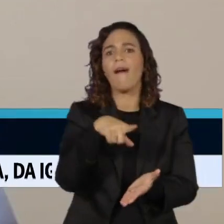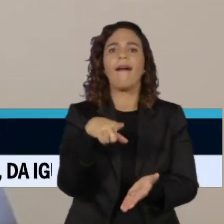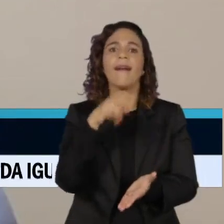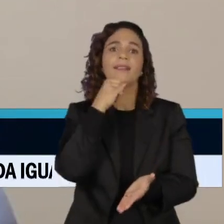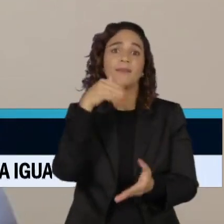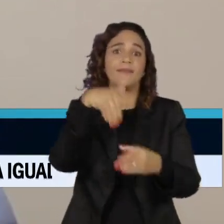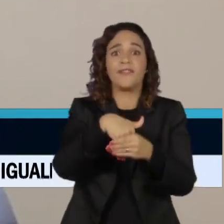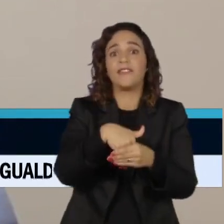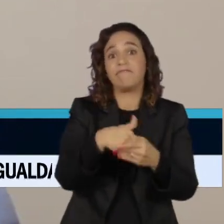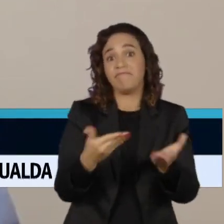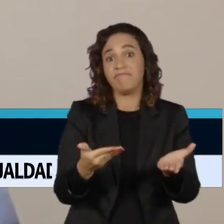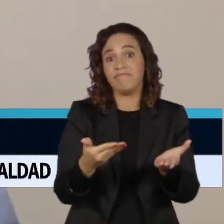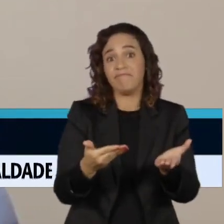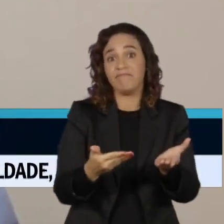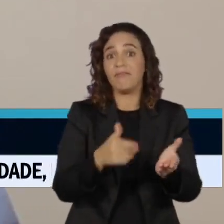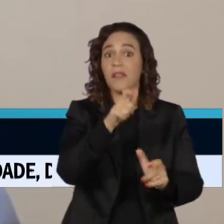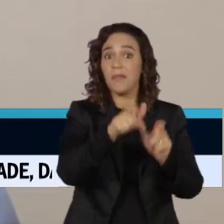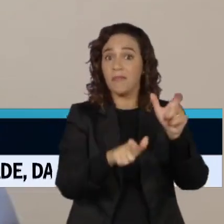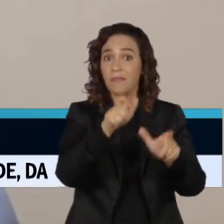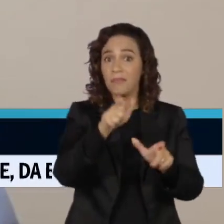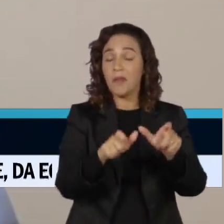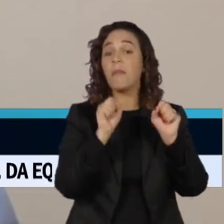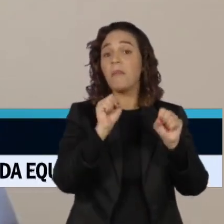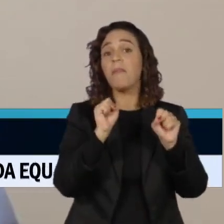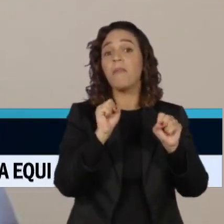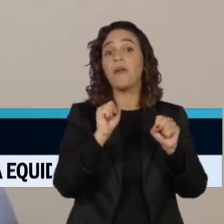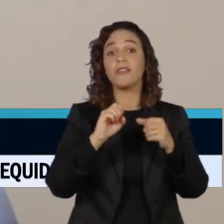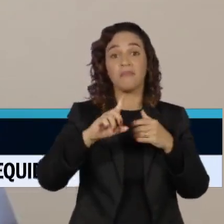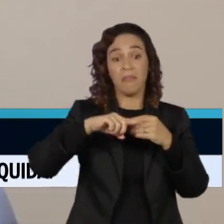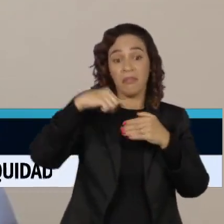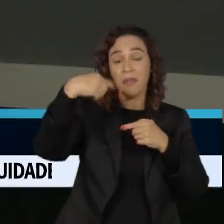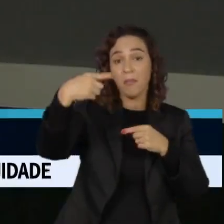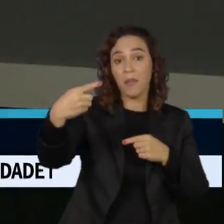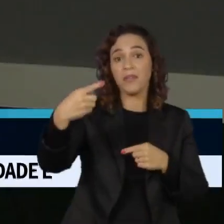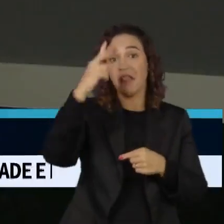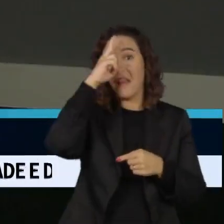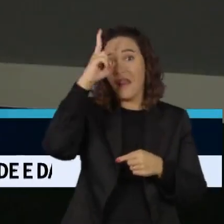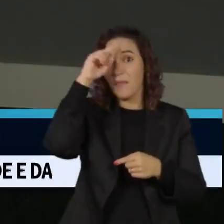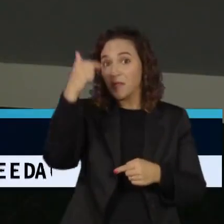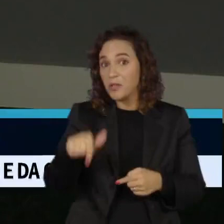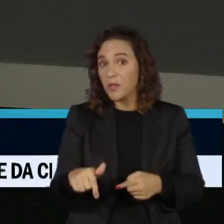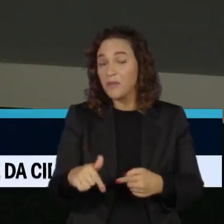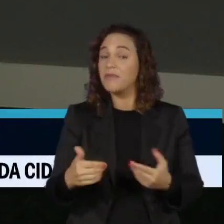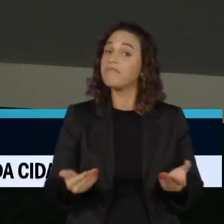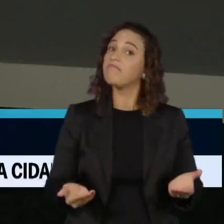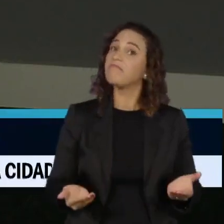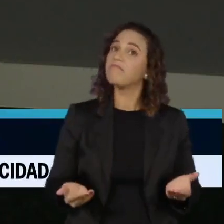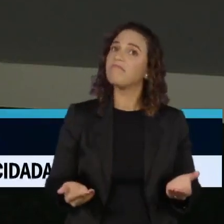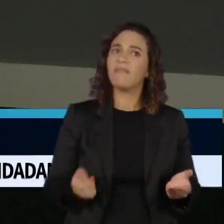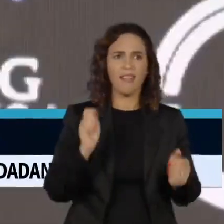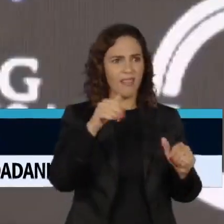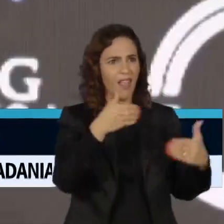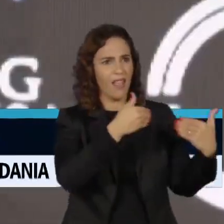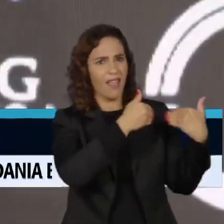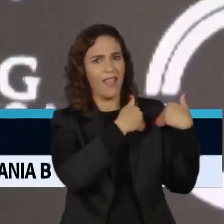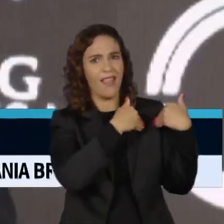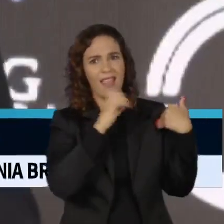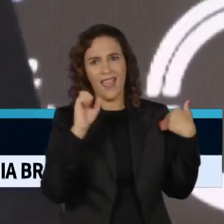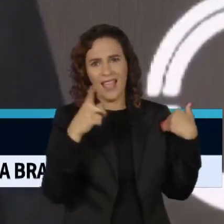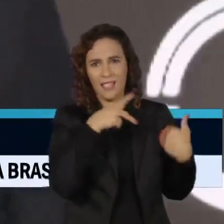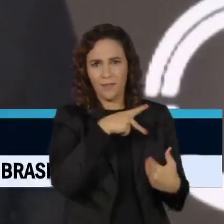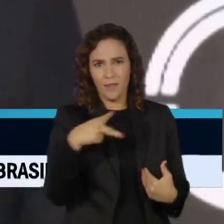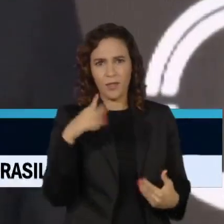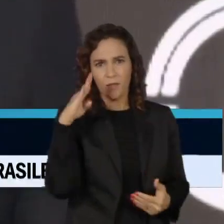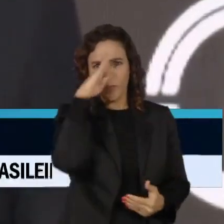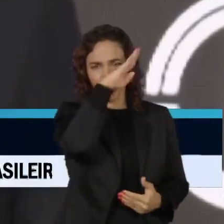eleitoral. Essas pessoas precisam ser lembradas nas próximas eleições. É possível responsabilizar o ex-presidente Jair